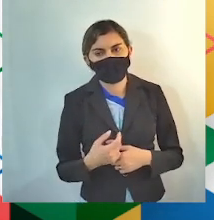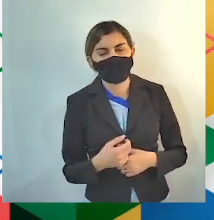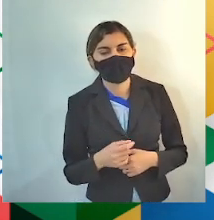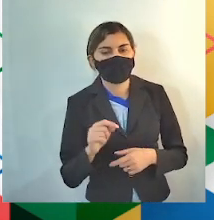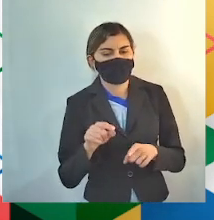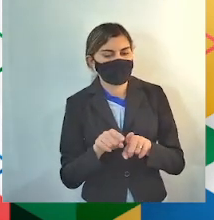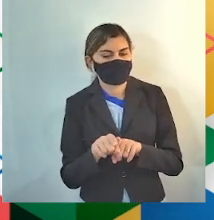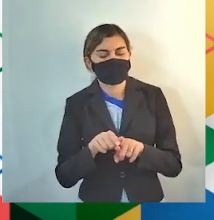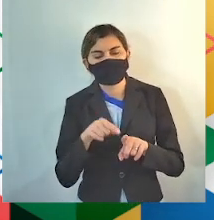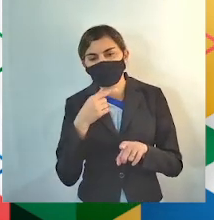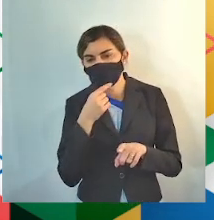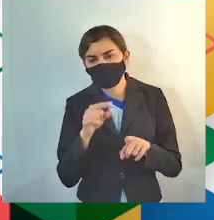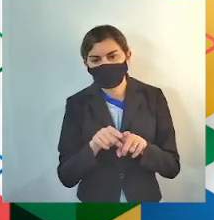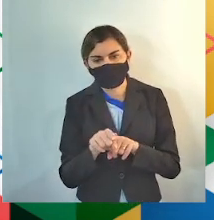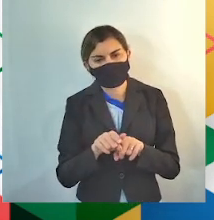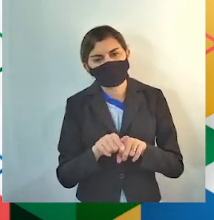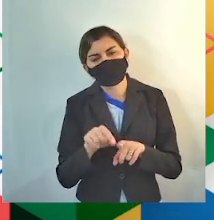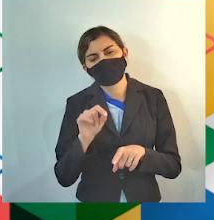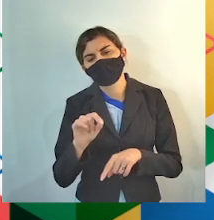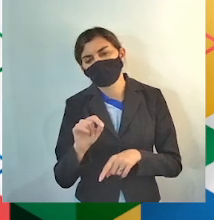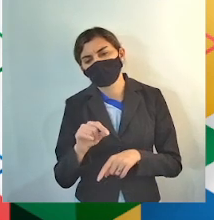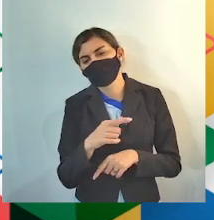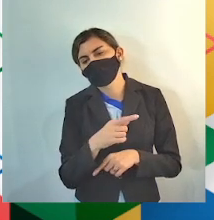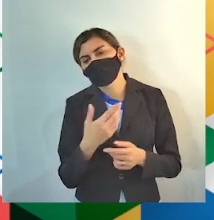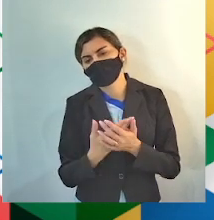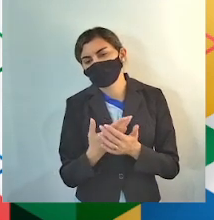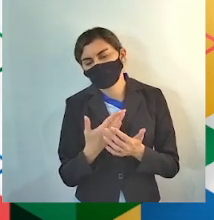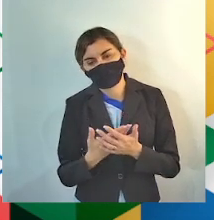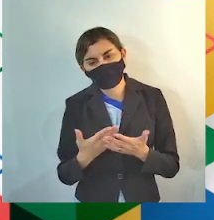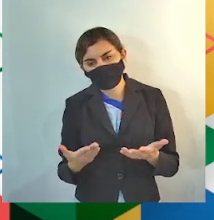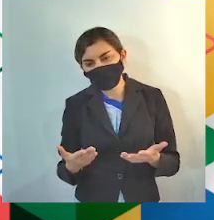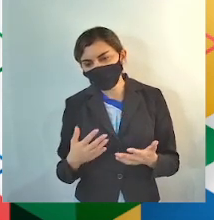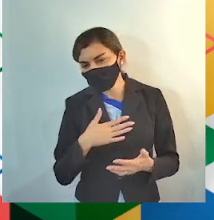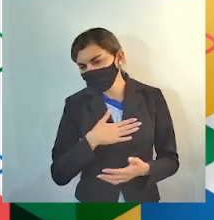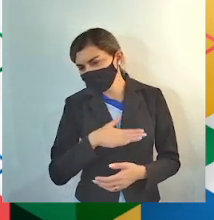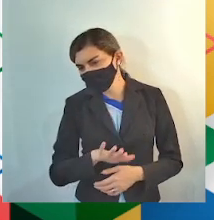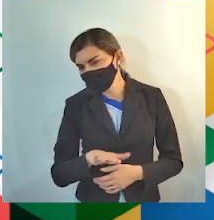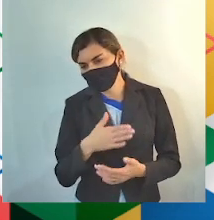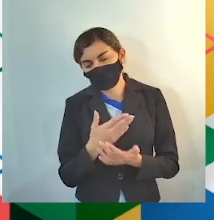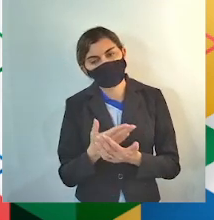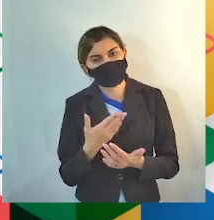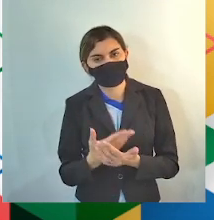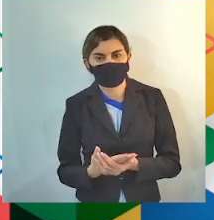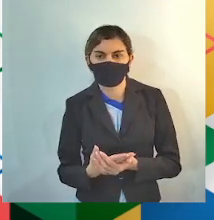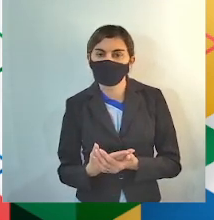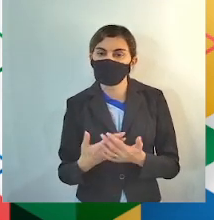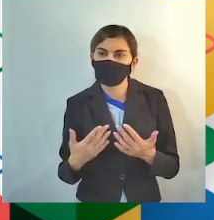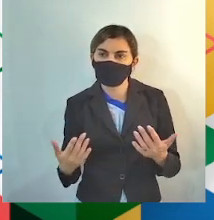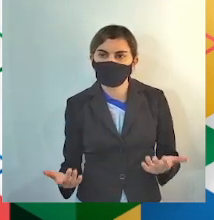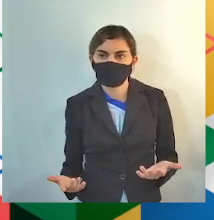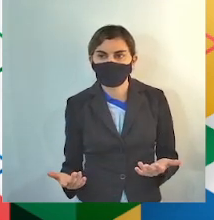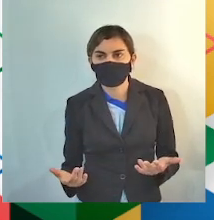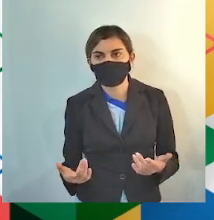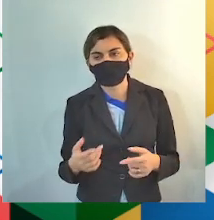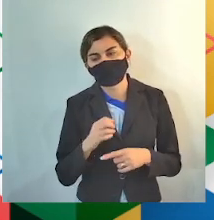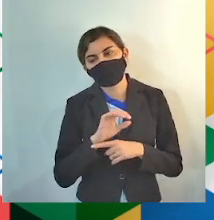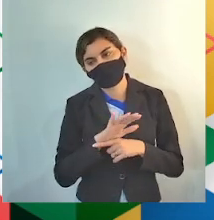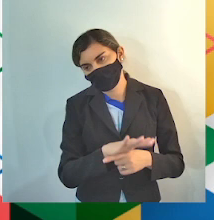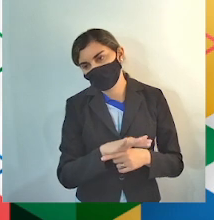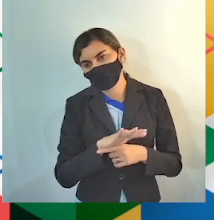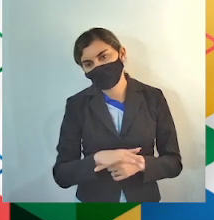Os irmãos de quem estudam, não gostam de estudar e ajudam